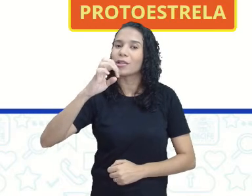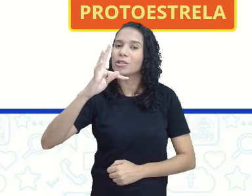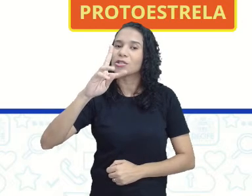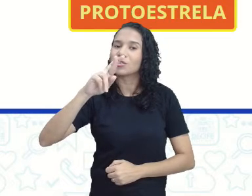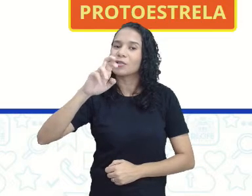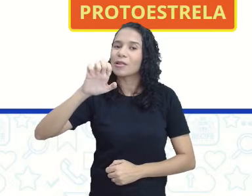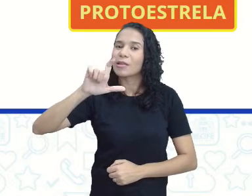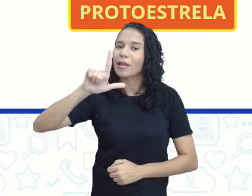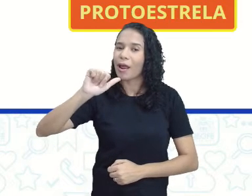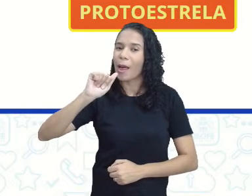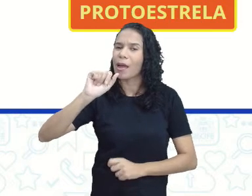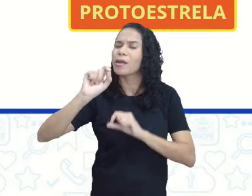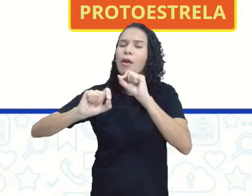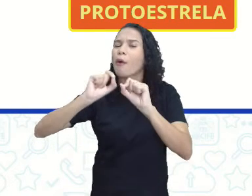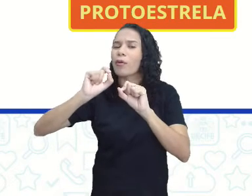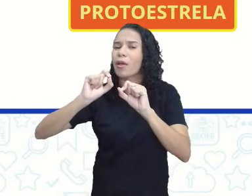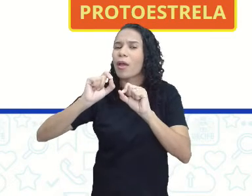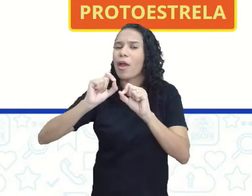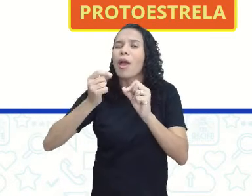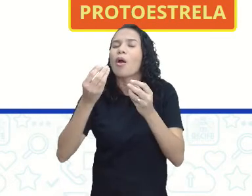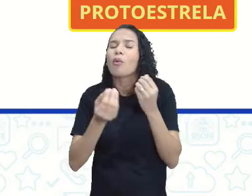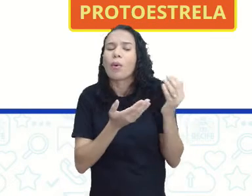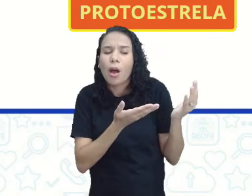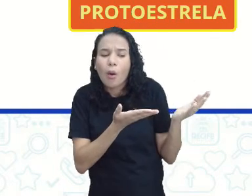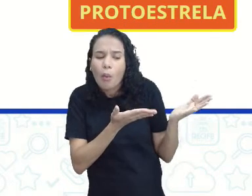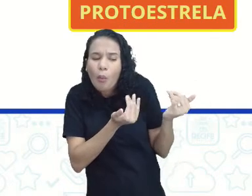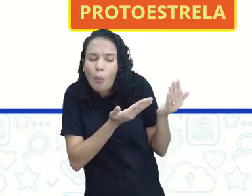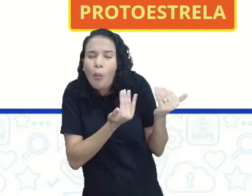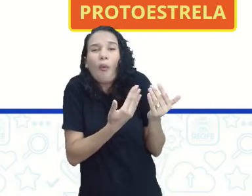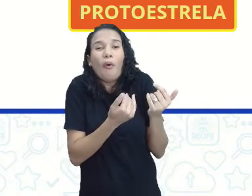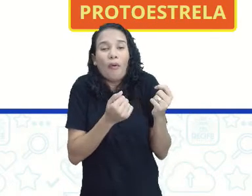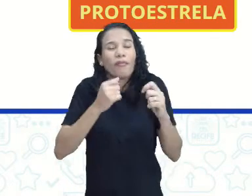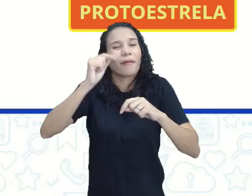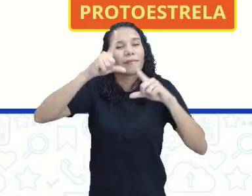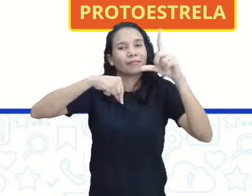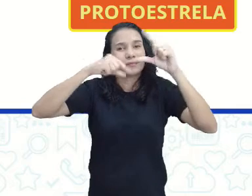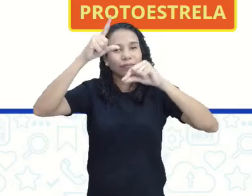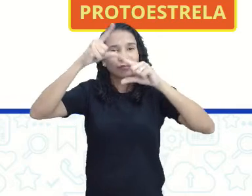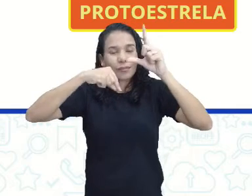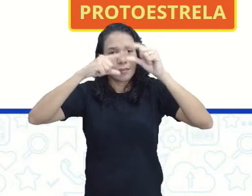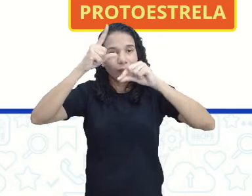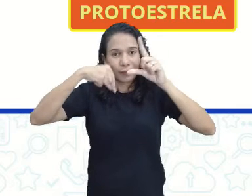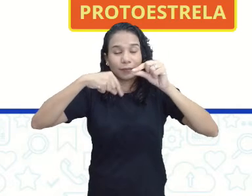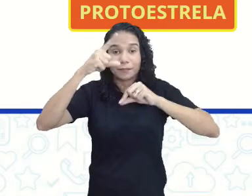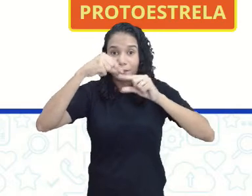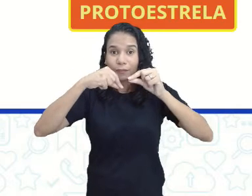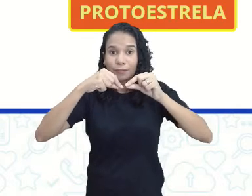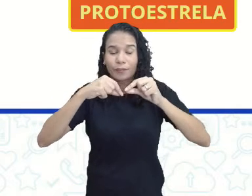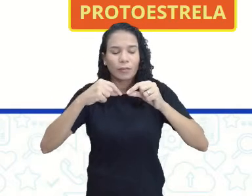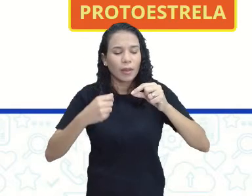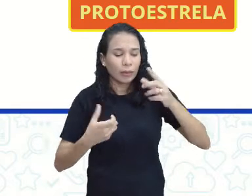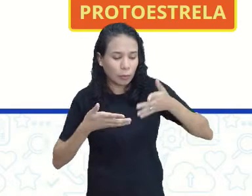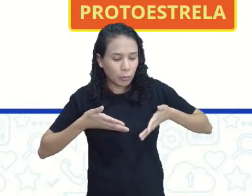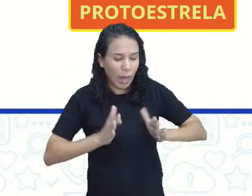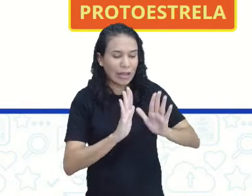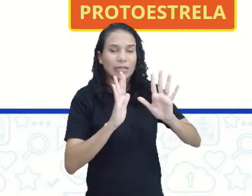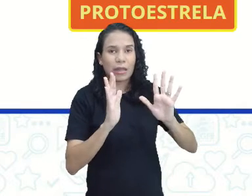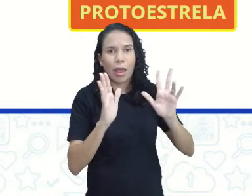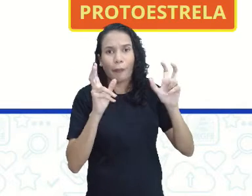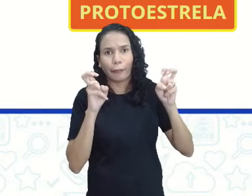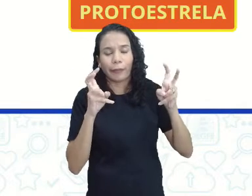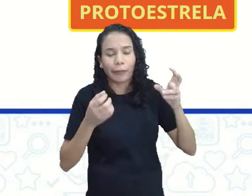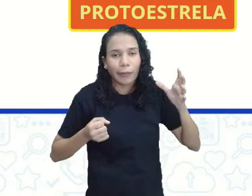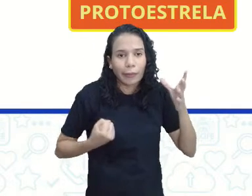está iniciando a sua vida, tá certo? Então, uma estrela que acabou de nascer, que está iniciando